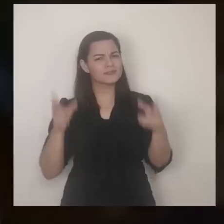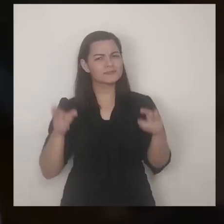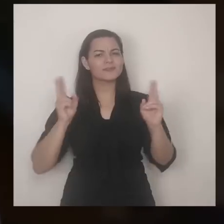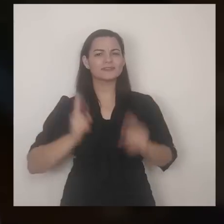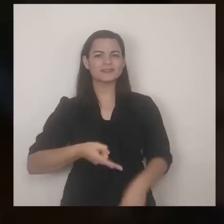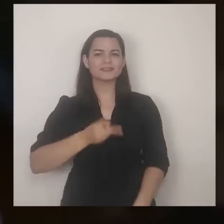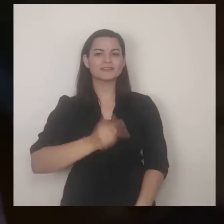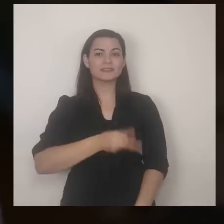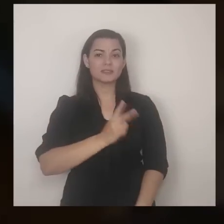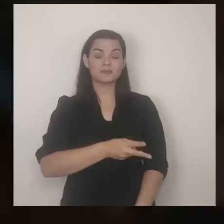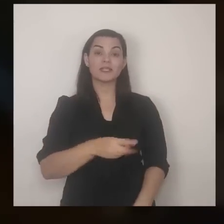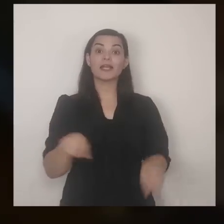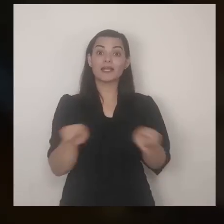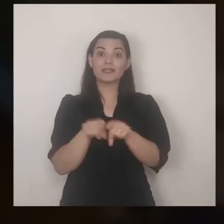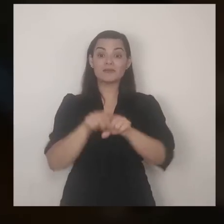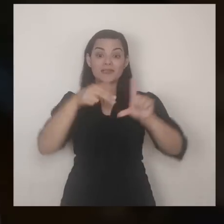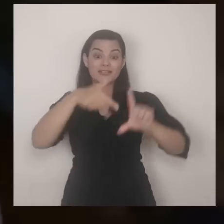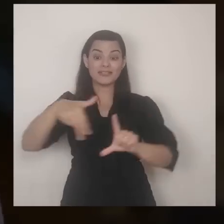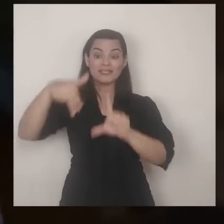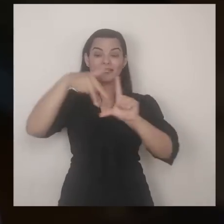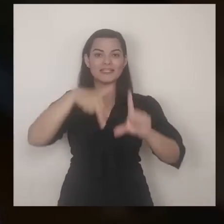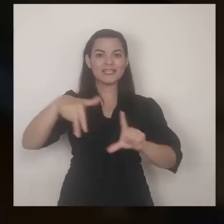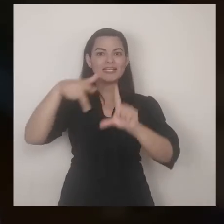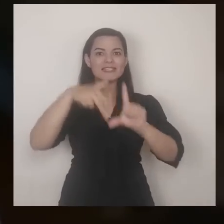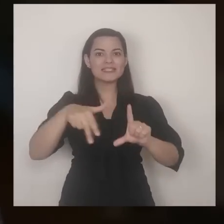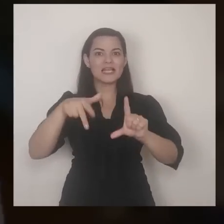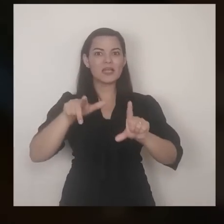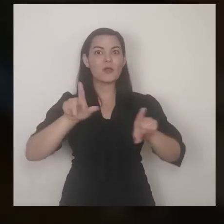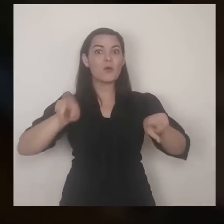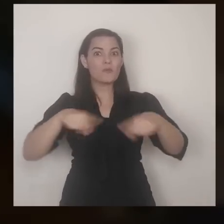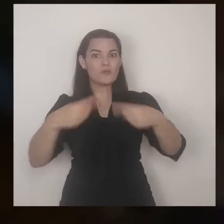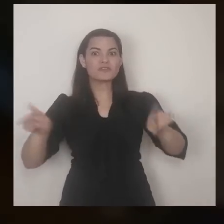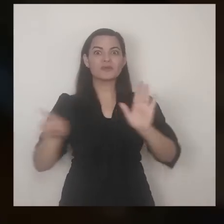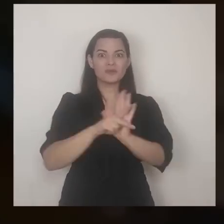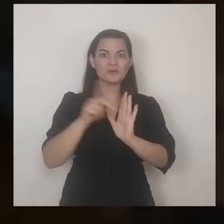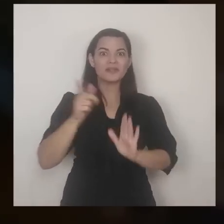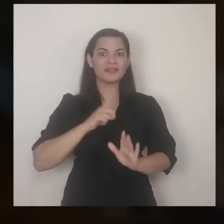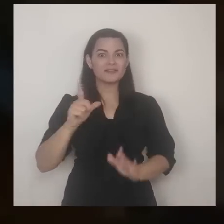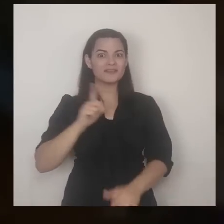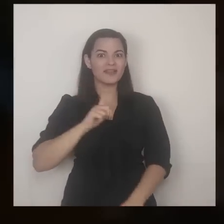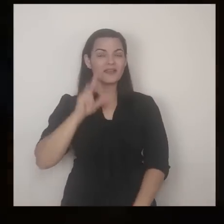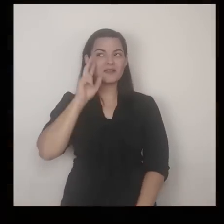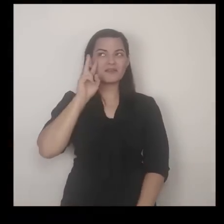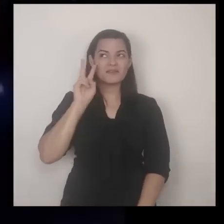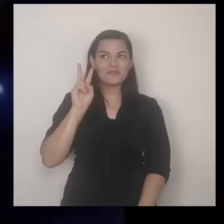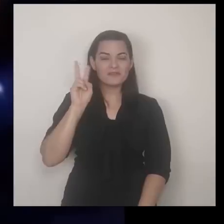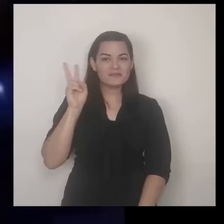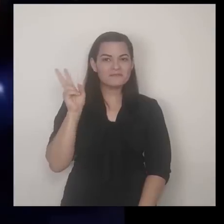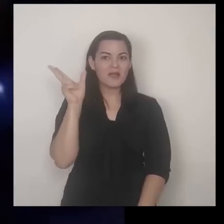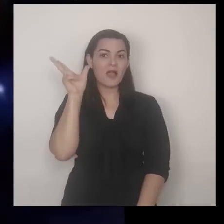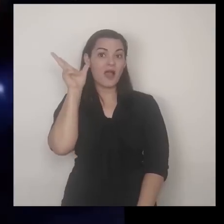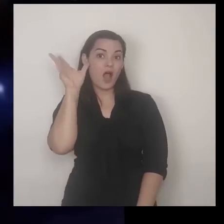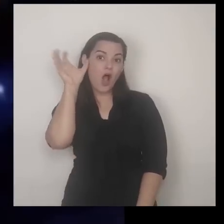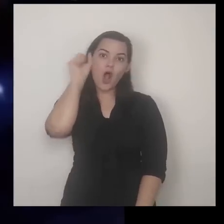nos lembrar de algum personagem de desenho animado, só ouvindo um pouquinho da música. Vamos ver?